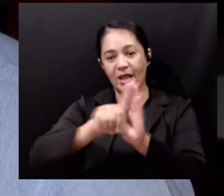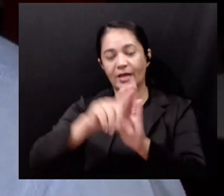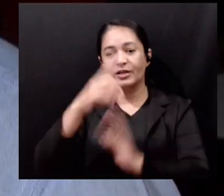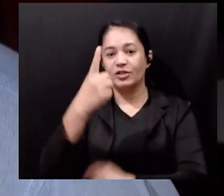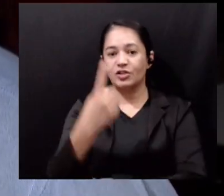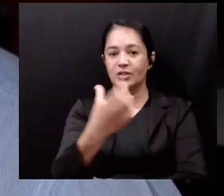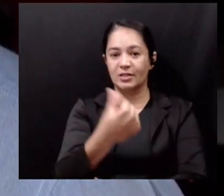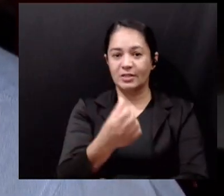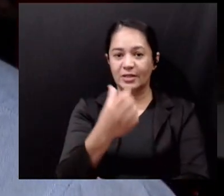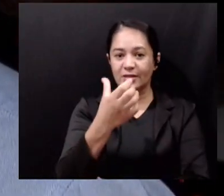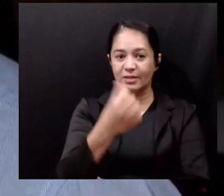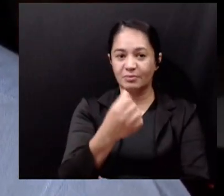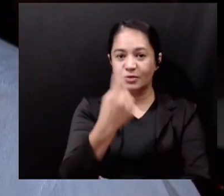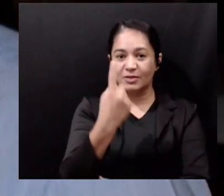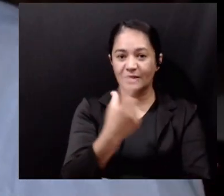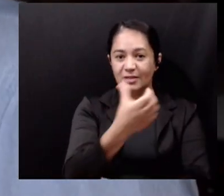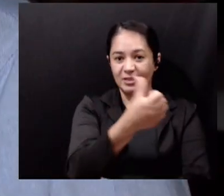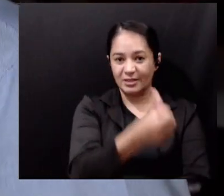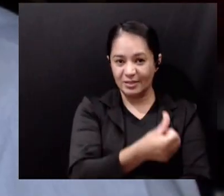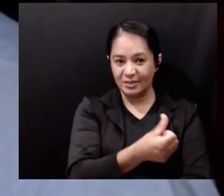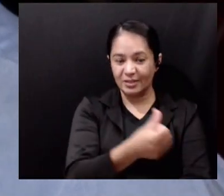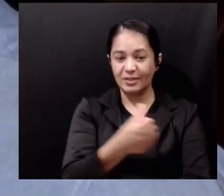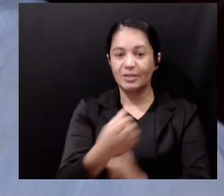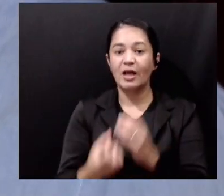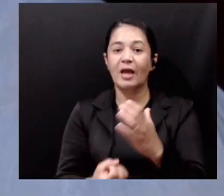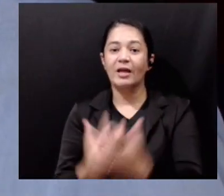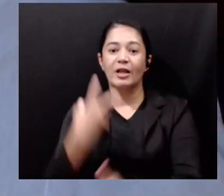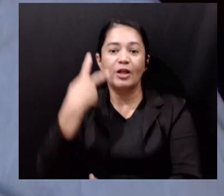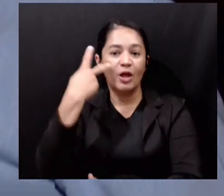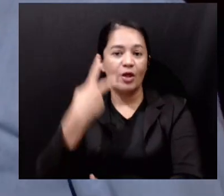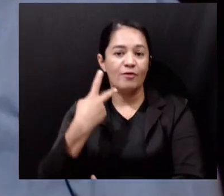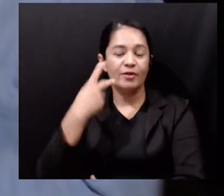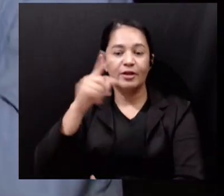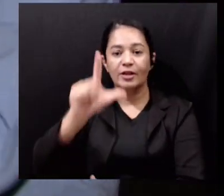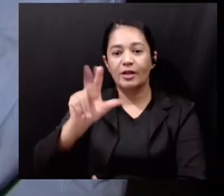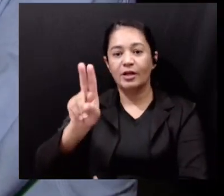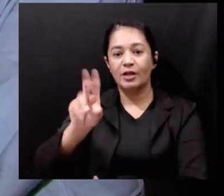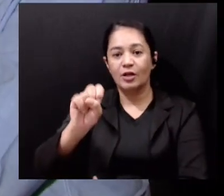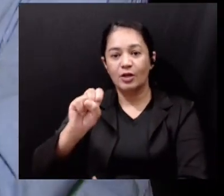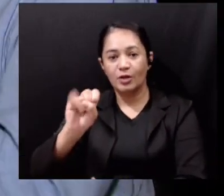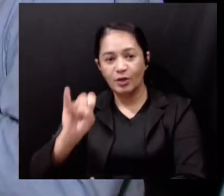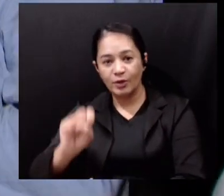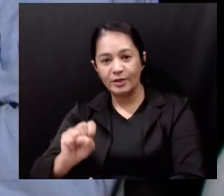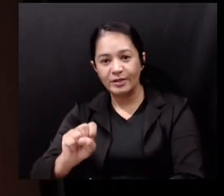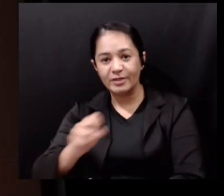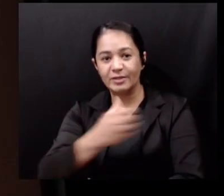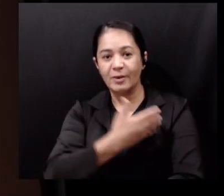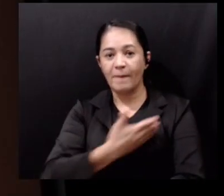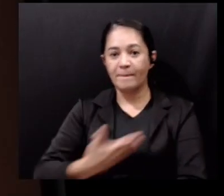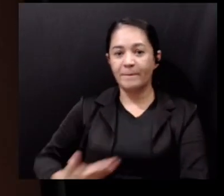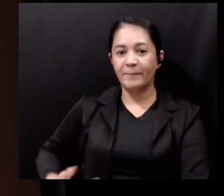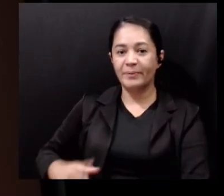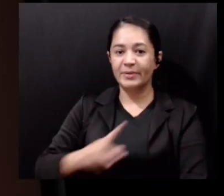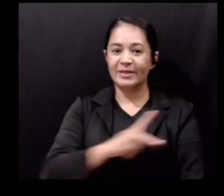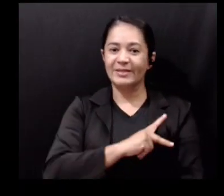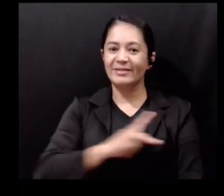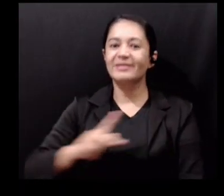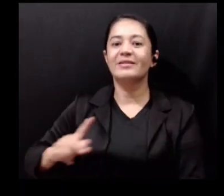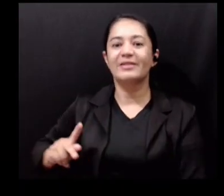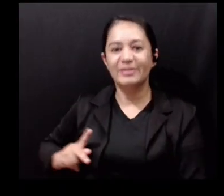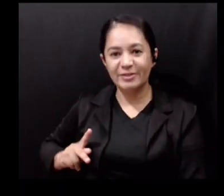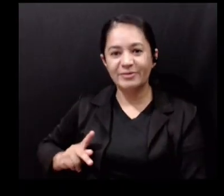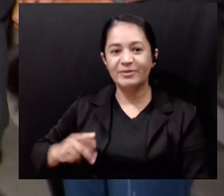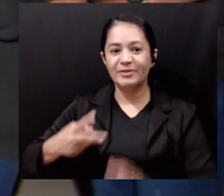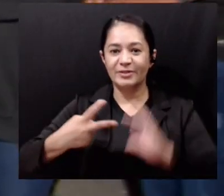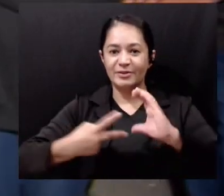16.616, de autoria do vereador Luiz Rossini, presidente da Câmara Municipal de Campinas, teve uma edição especial